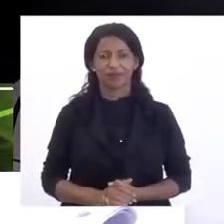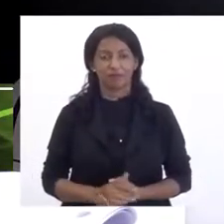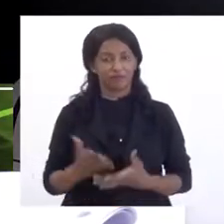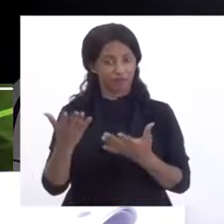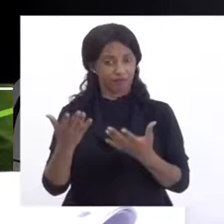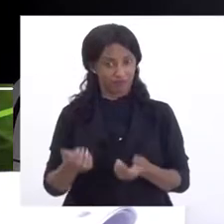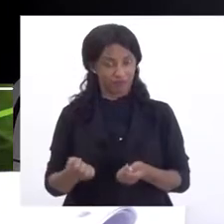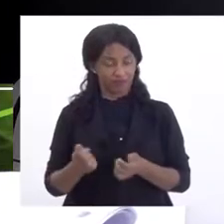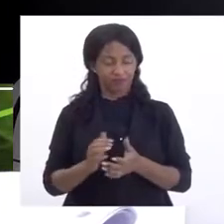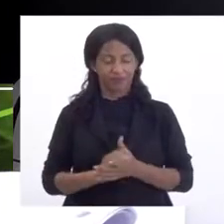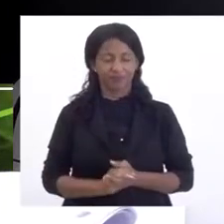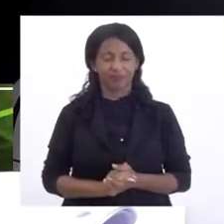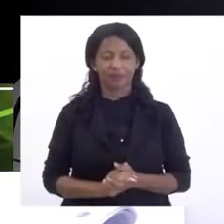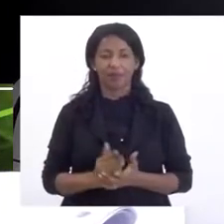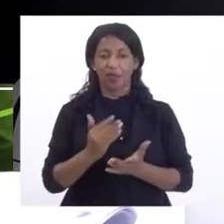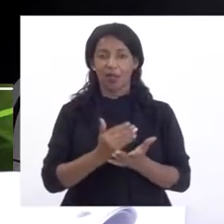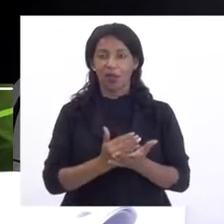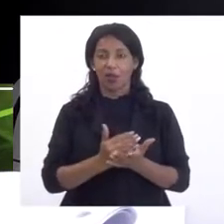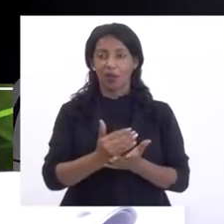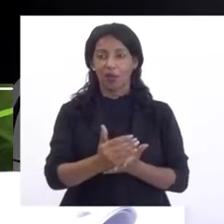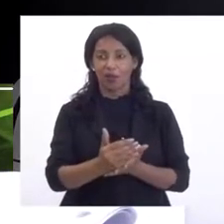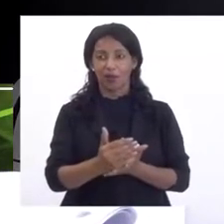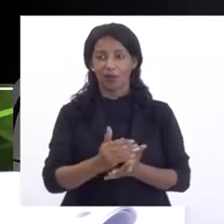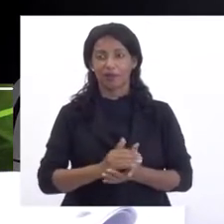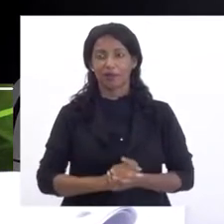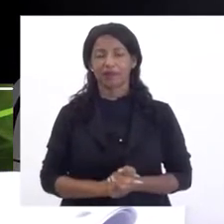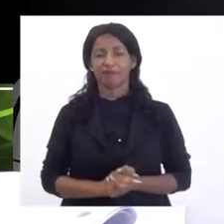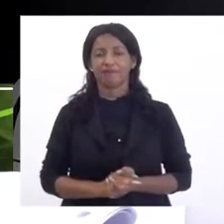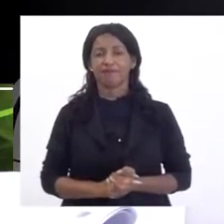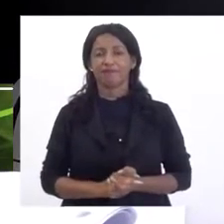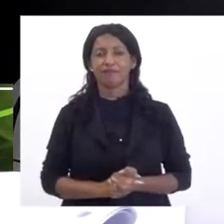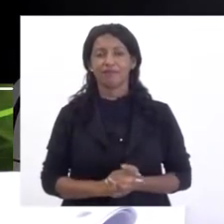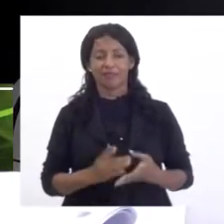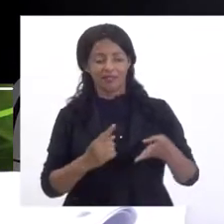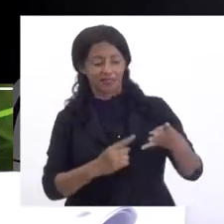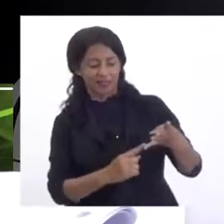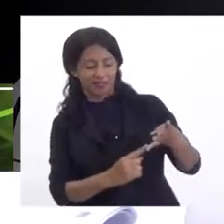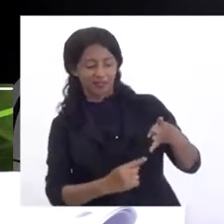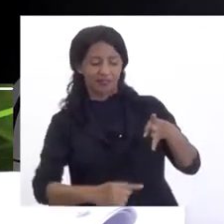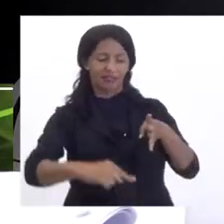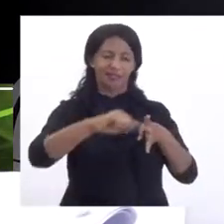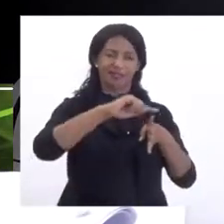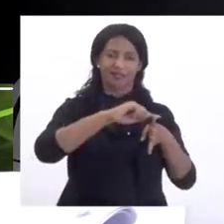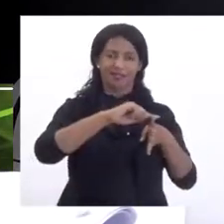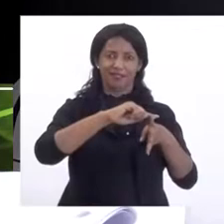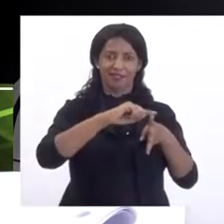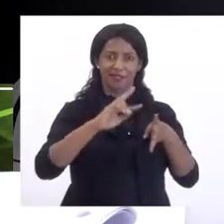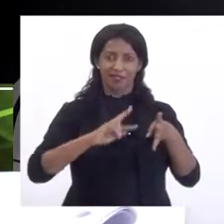lá. Começar de trás para frente.